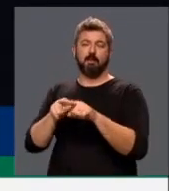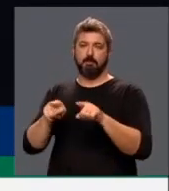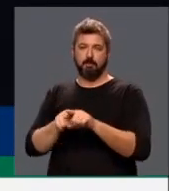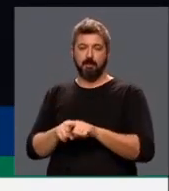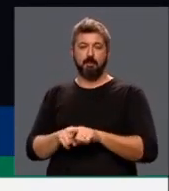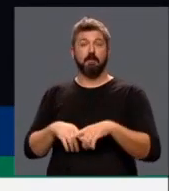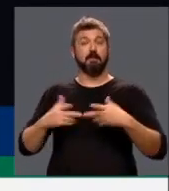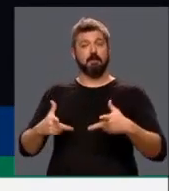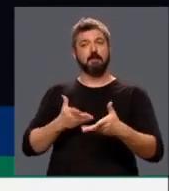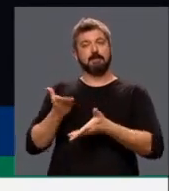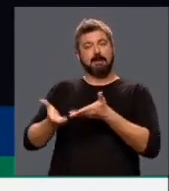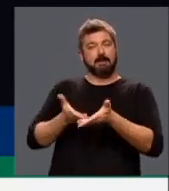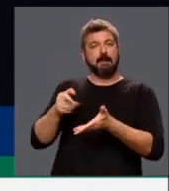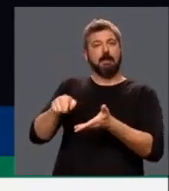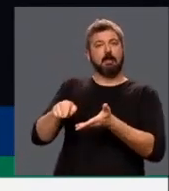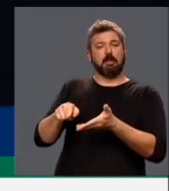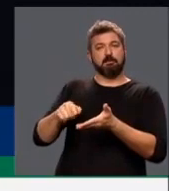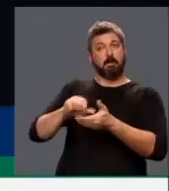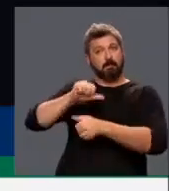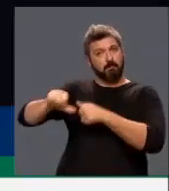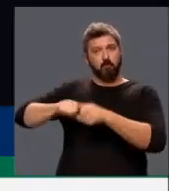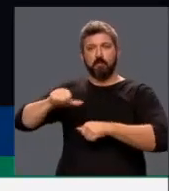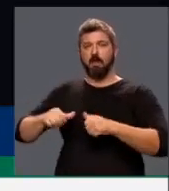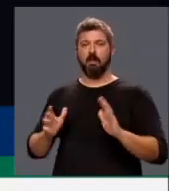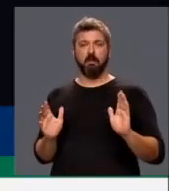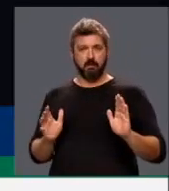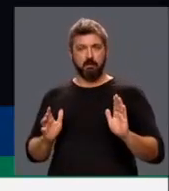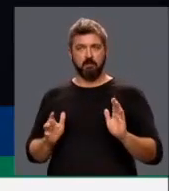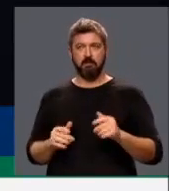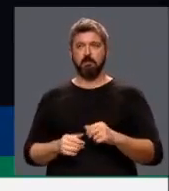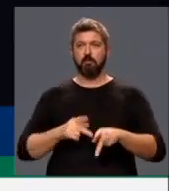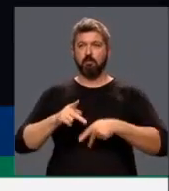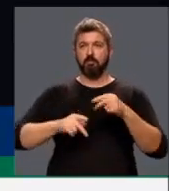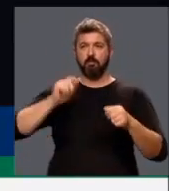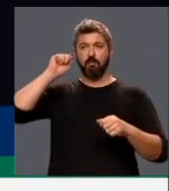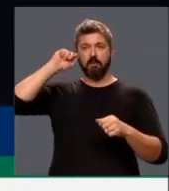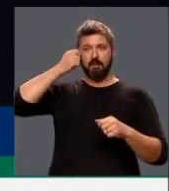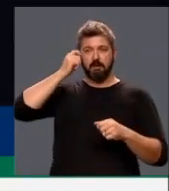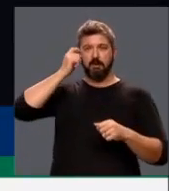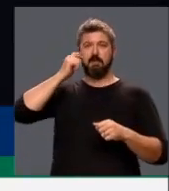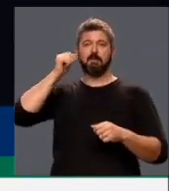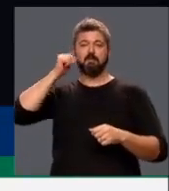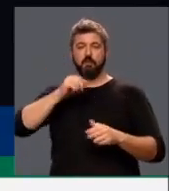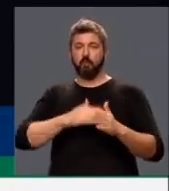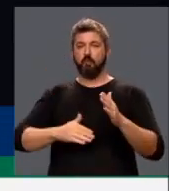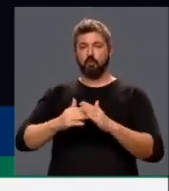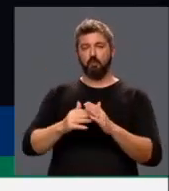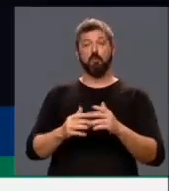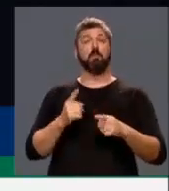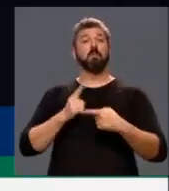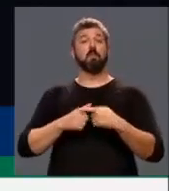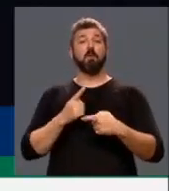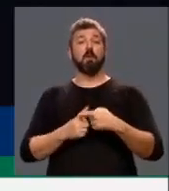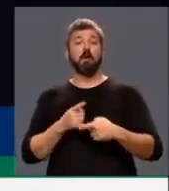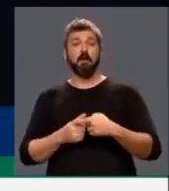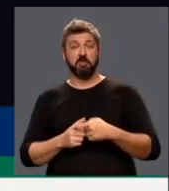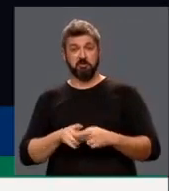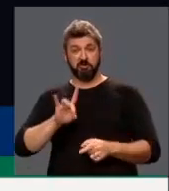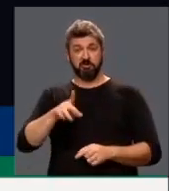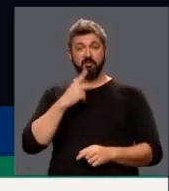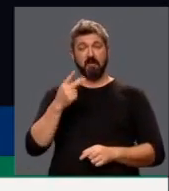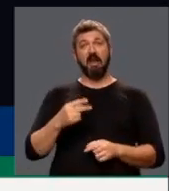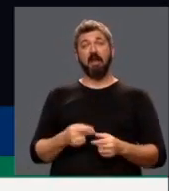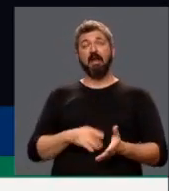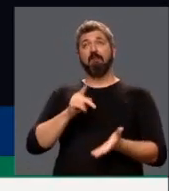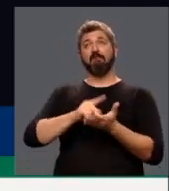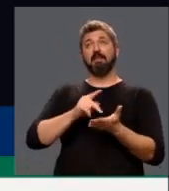assim como as demais violências à população negra, em especial às nossas mulheres, porque só admitindo que ele